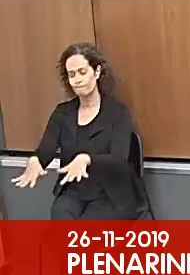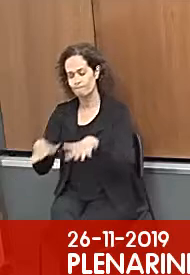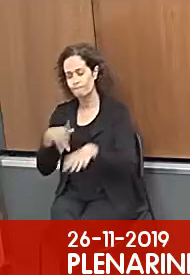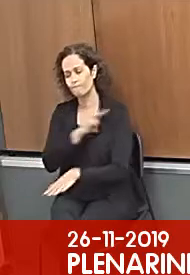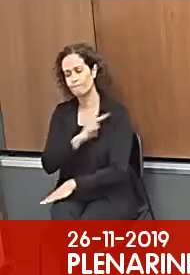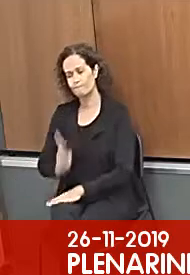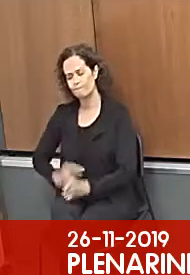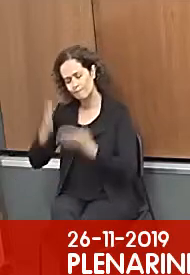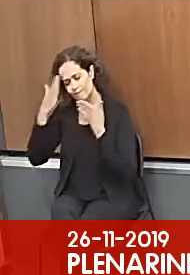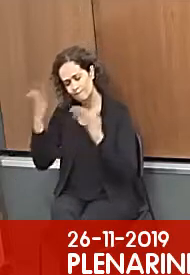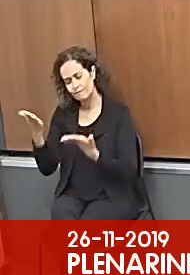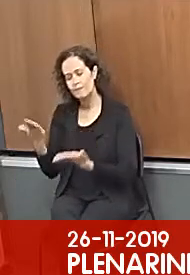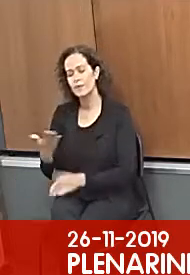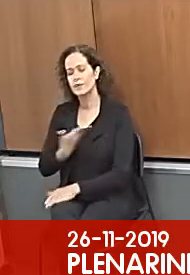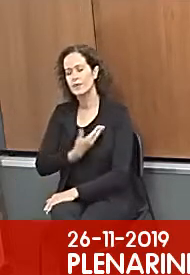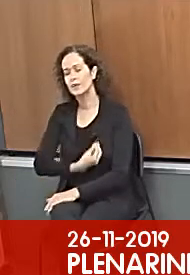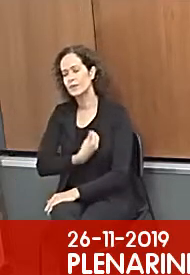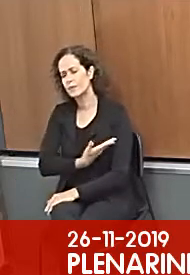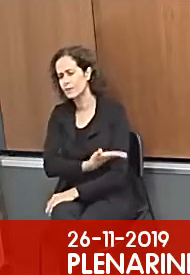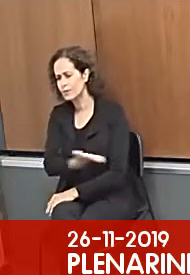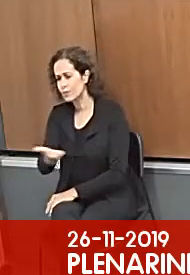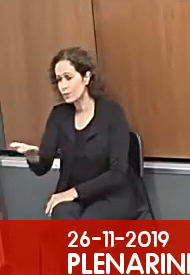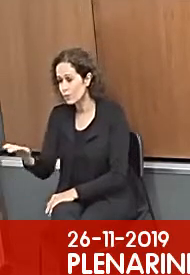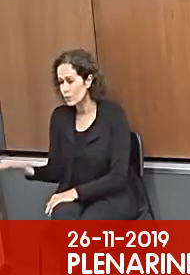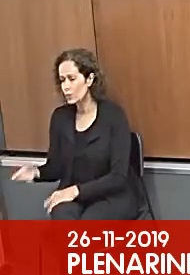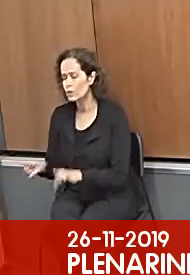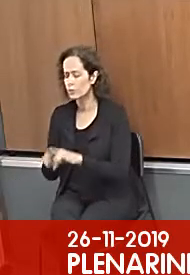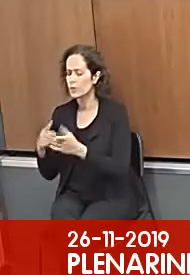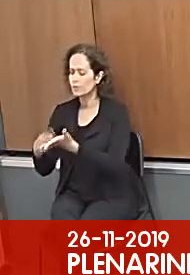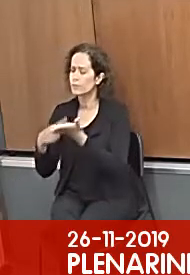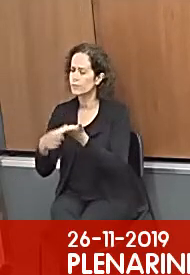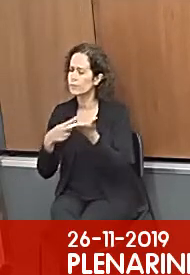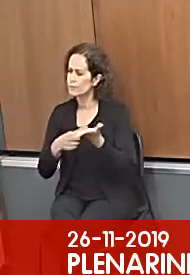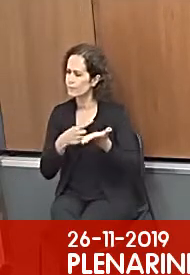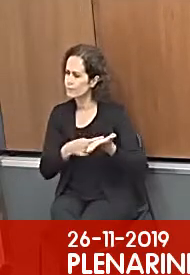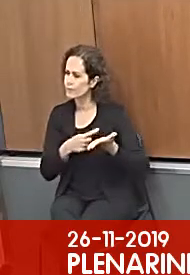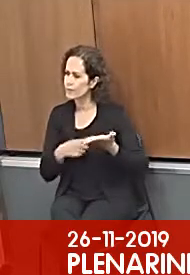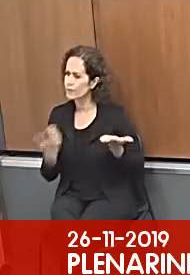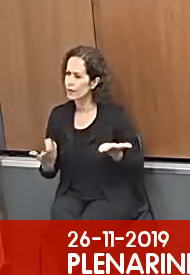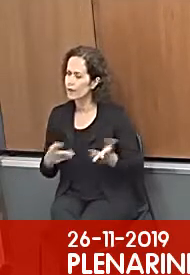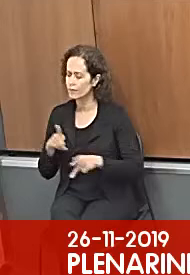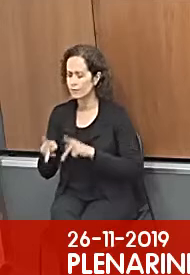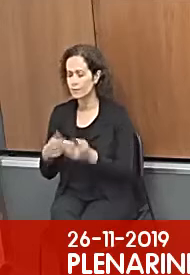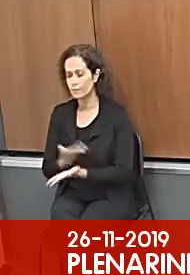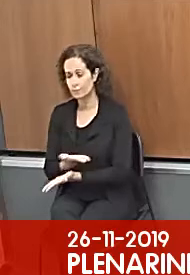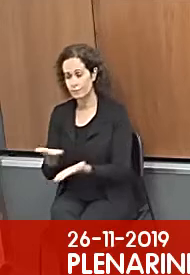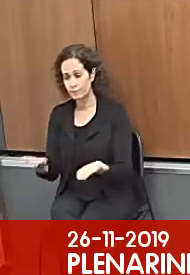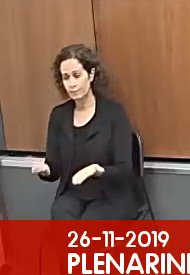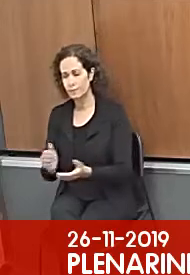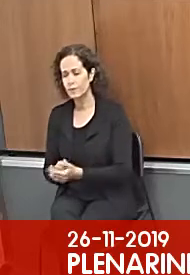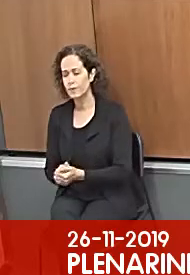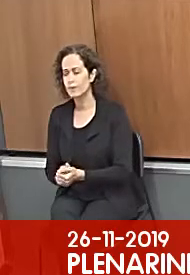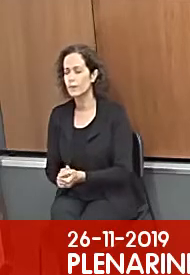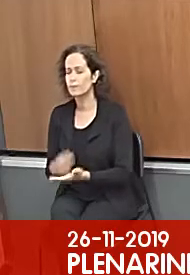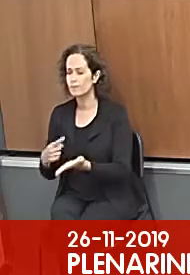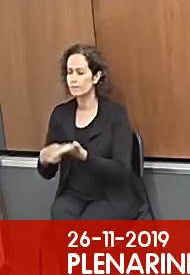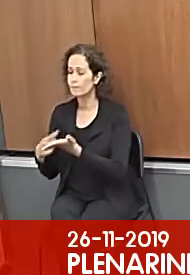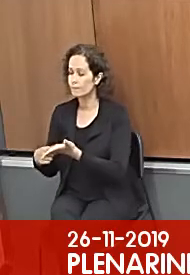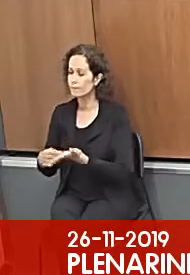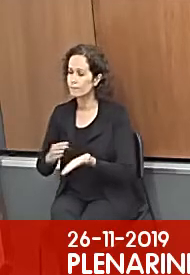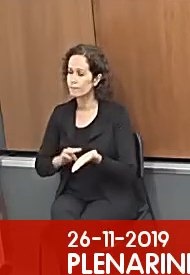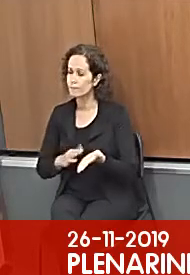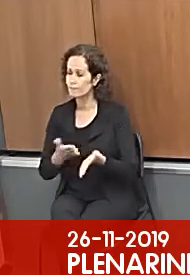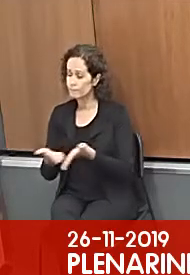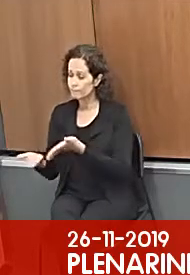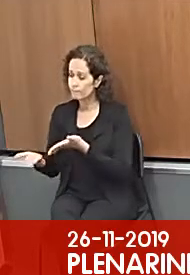presidência agradece a presença dos parlamentares, dos convidados e do público presente. Convoca os membros